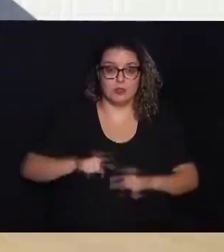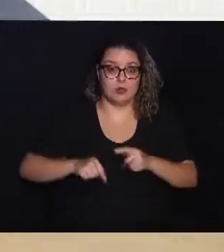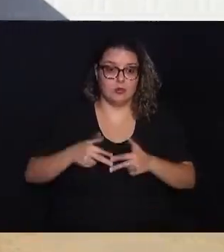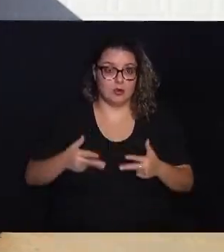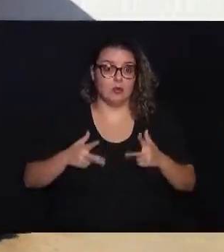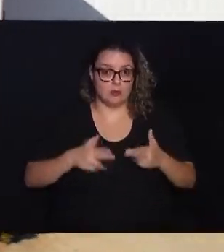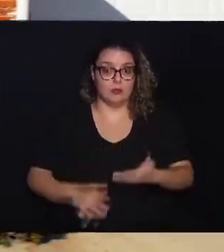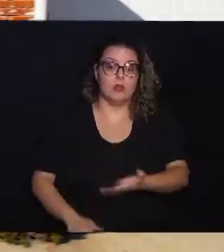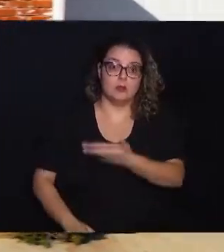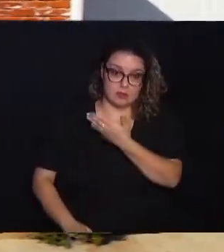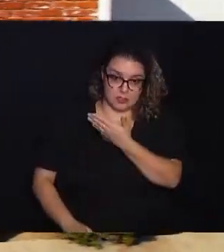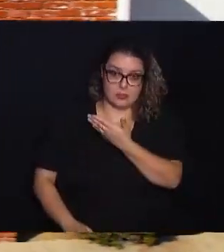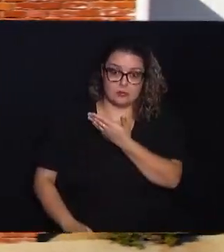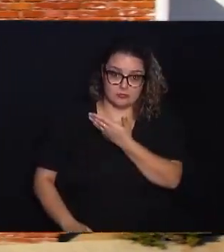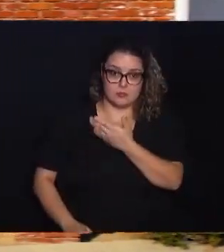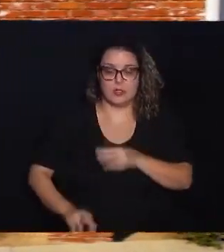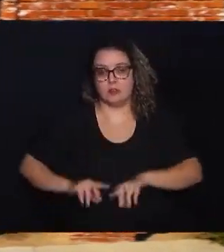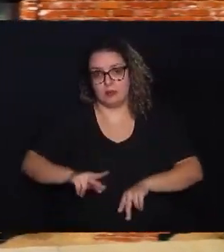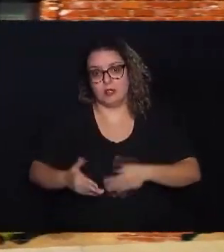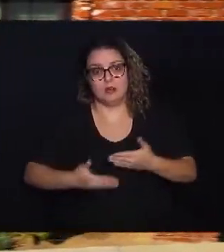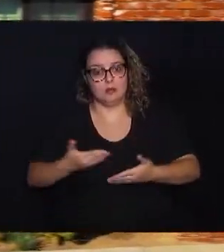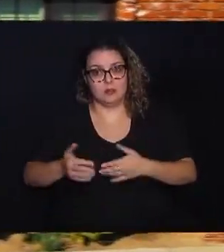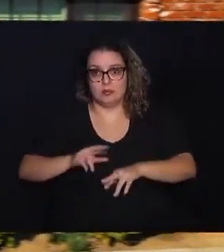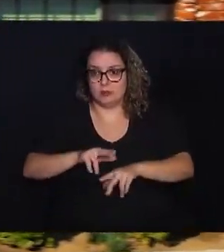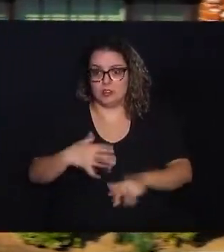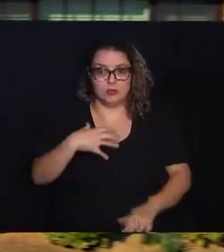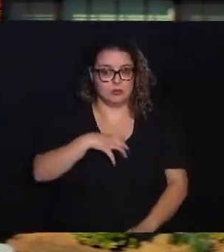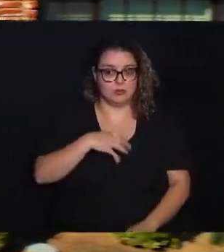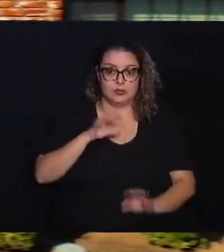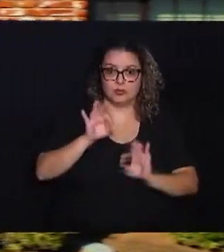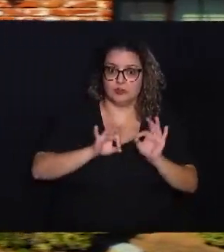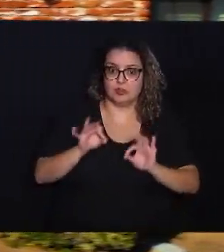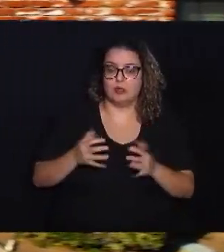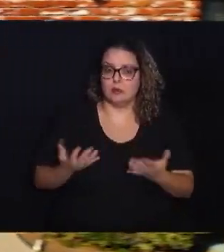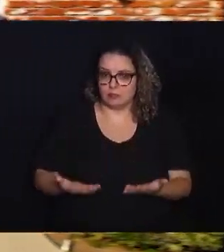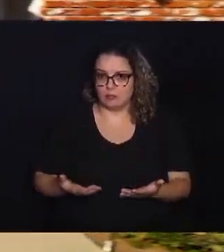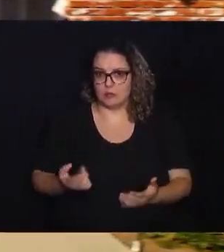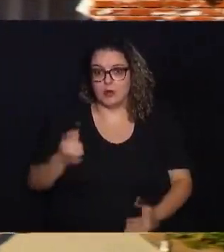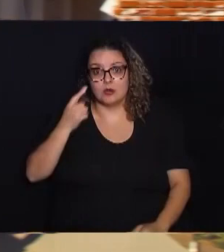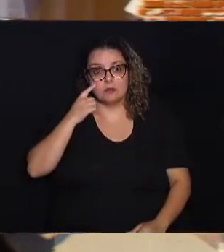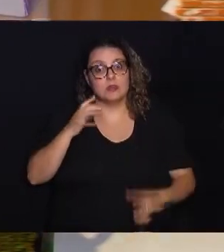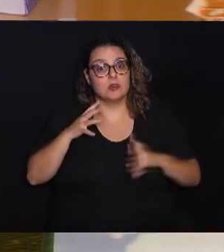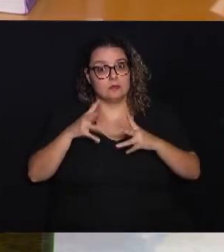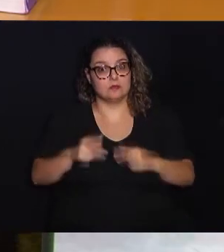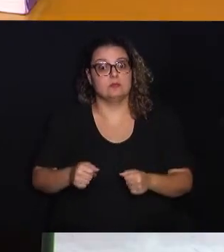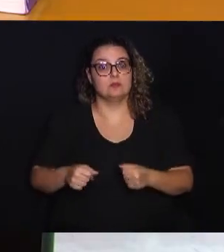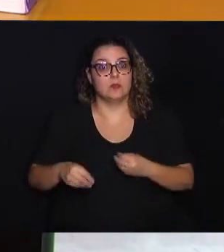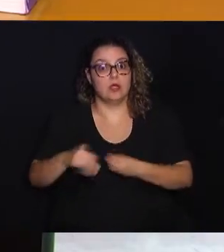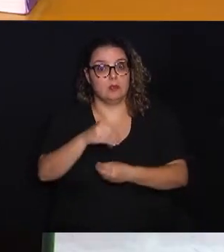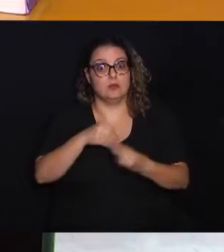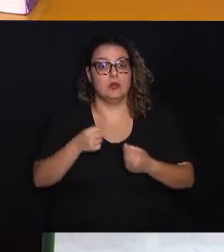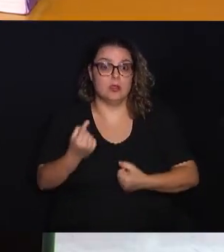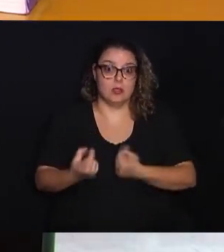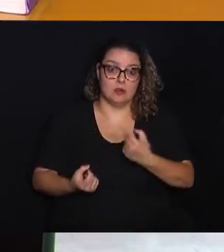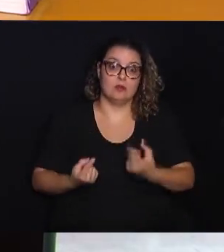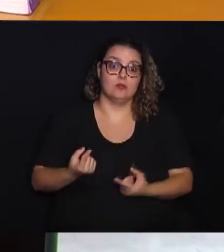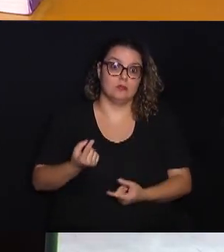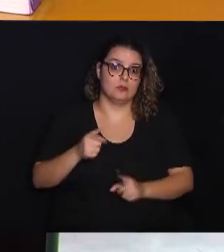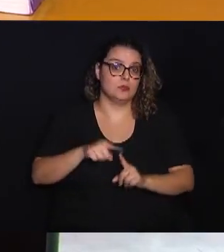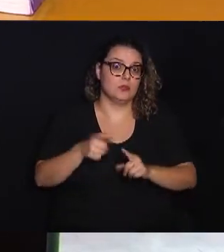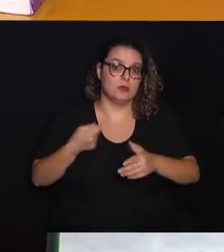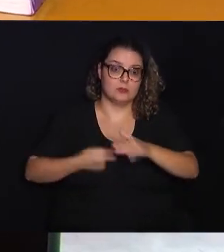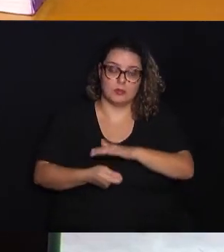novo equipamento como esse, tem muitos tipos de serviços, tem várias formas de organizar, mas em geral envolve algum tipo